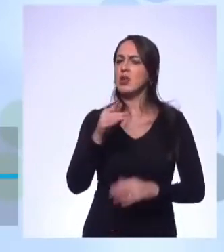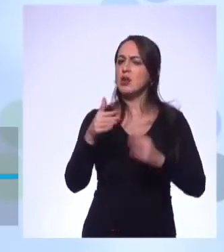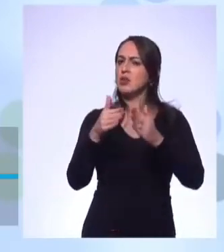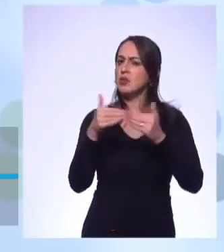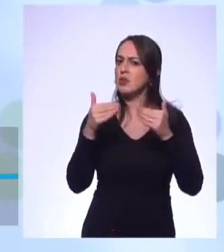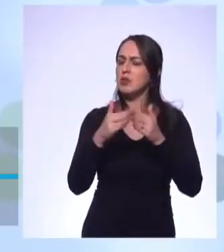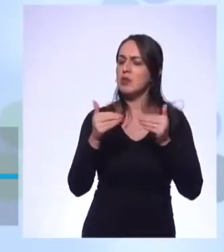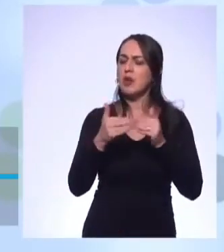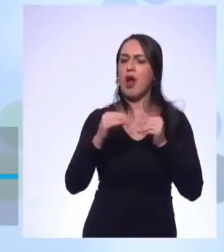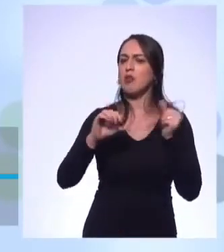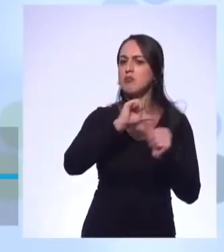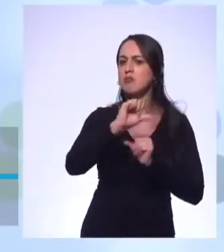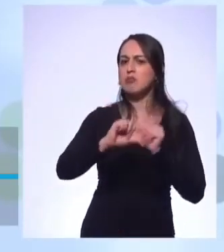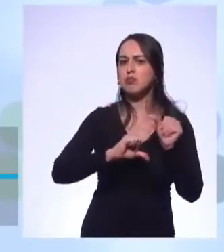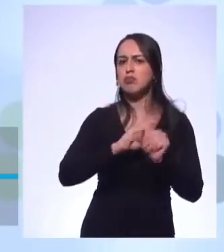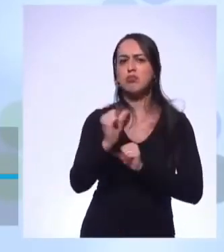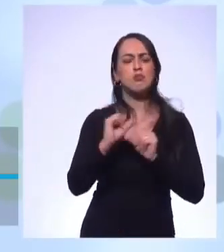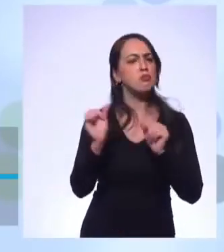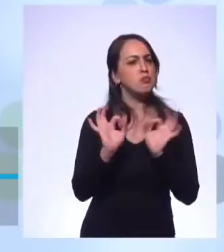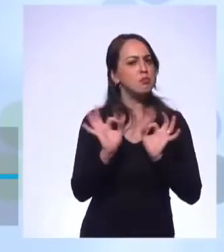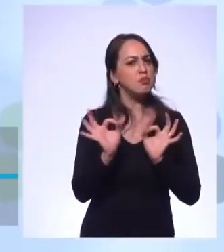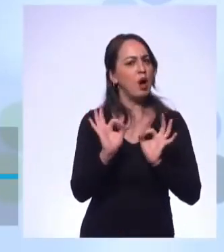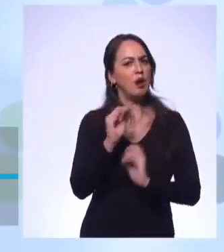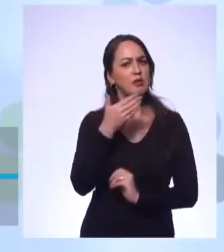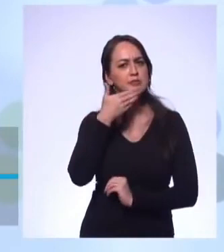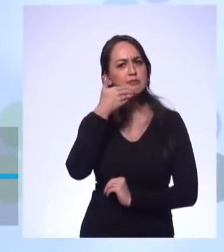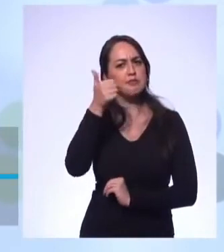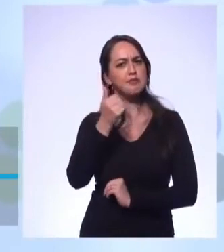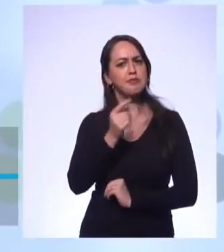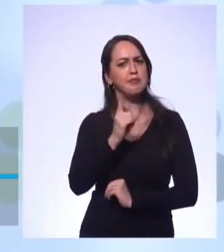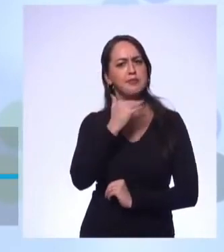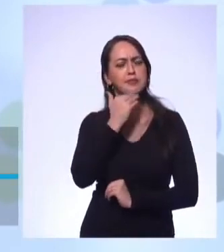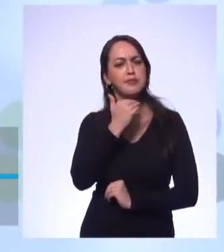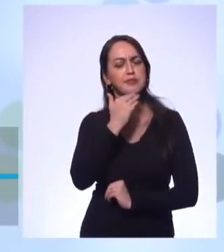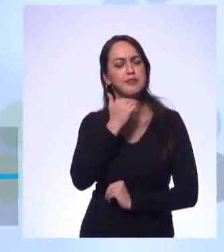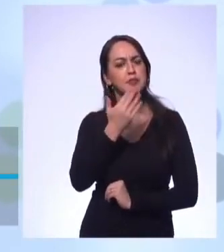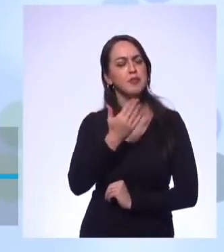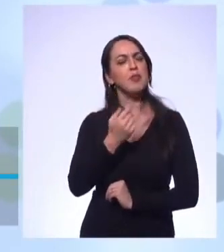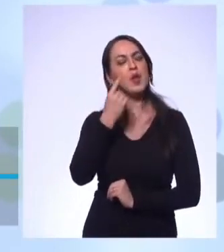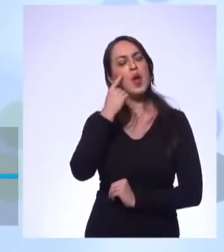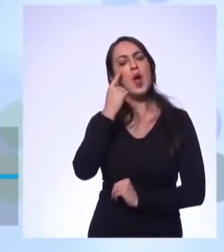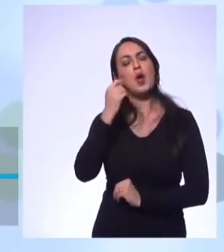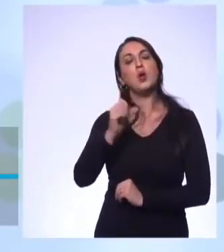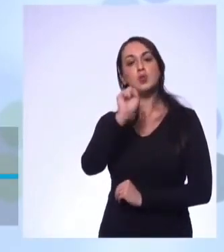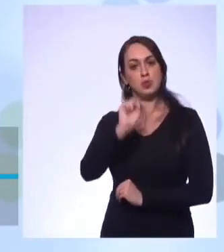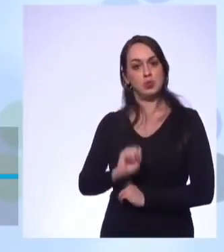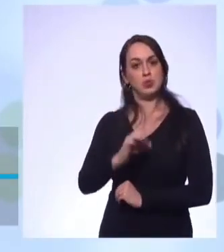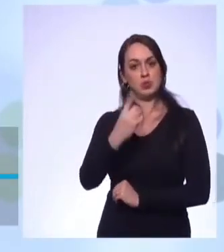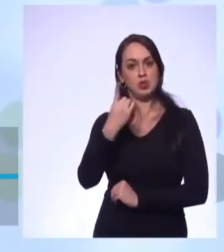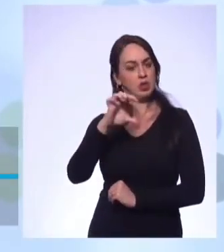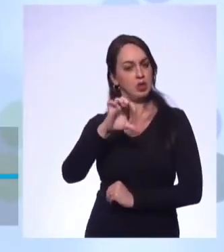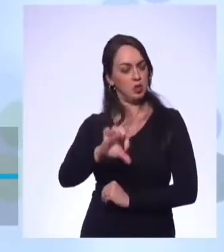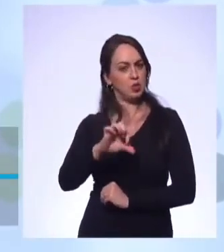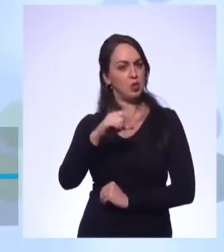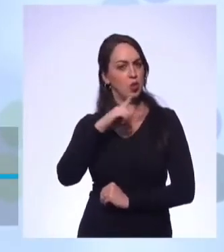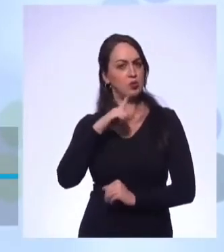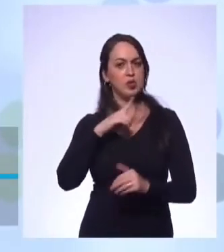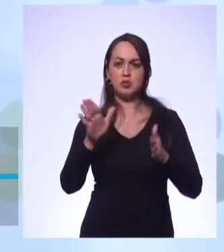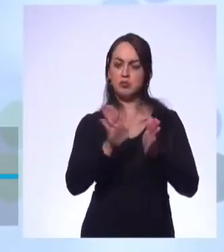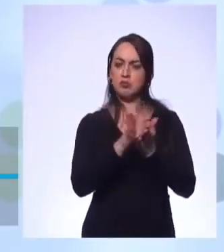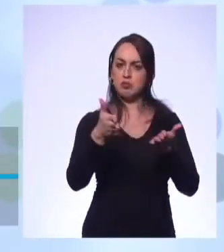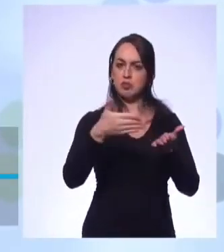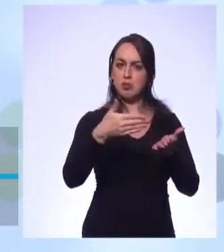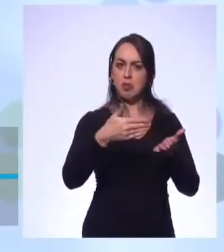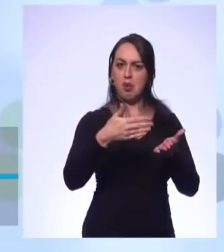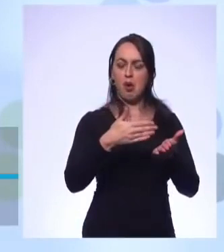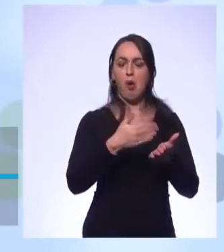coisas não mudam, não melhoram. Vou falar uma coisa para vocês. No século XIX, tem alguns livros de um escritor chamado Charles Dickens, em que ele dá